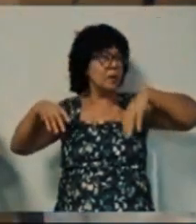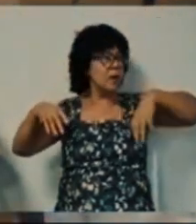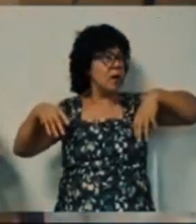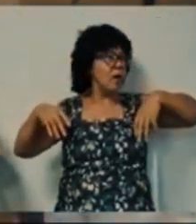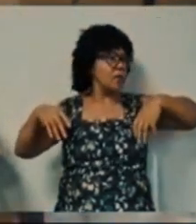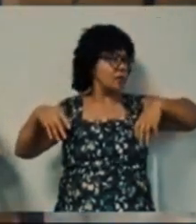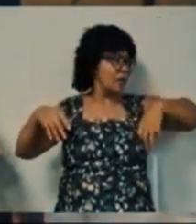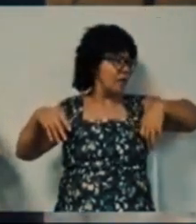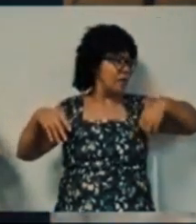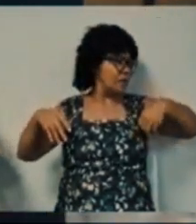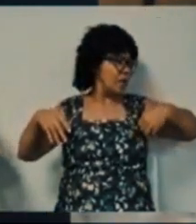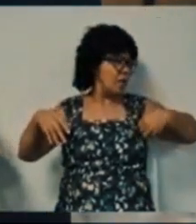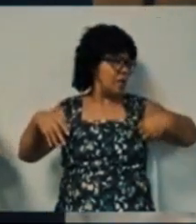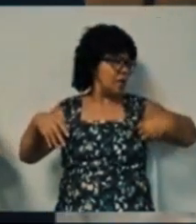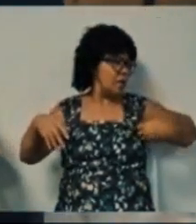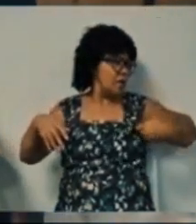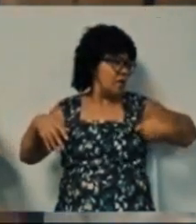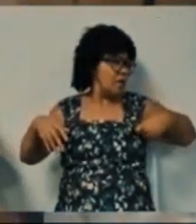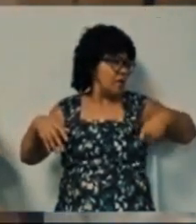Rimando